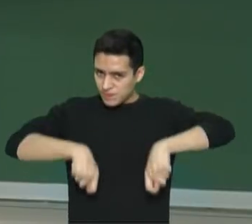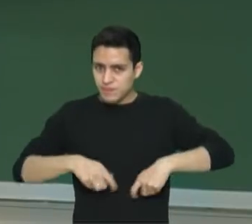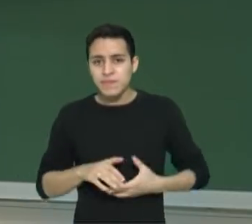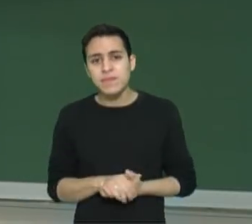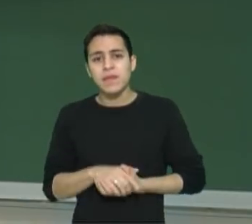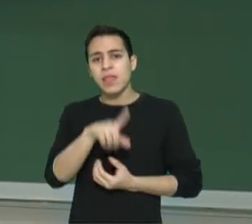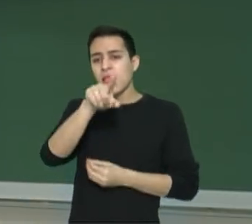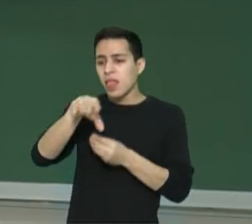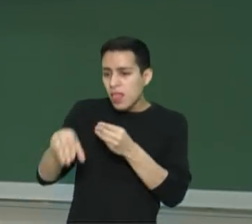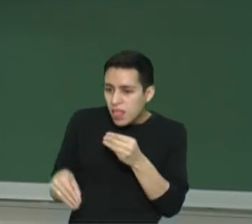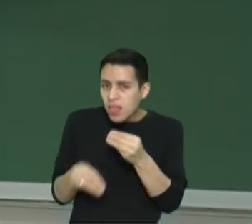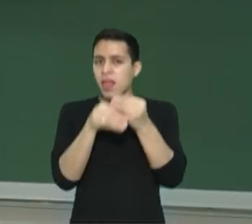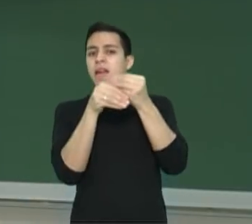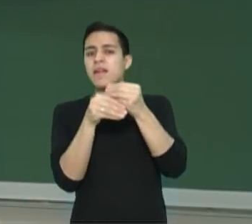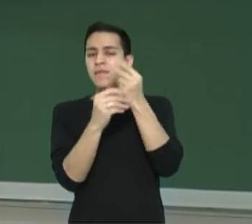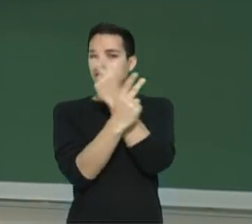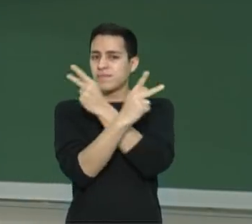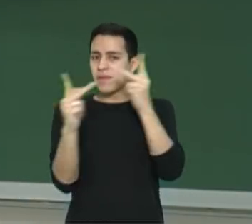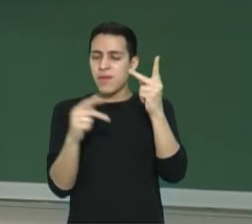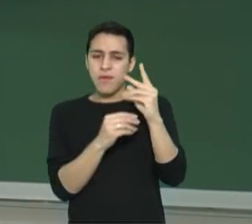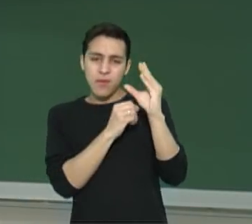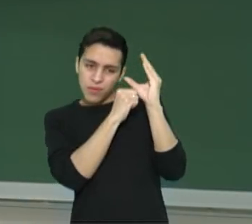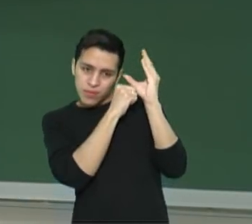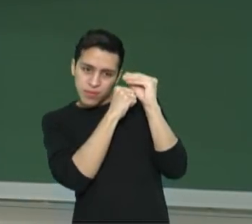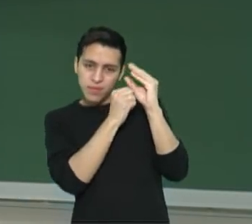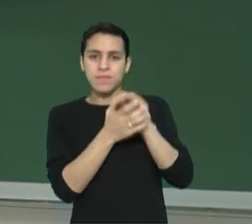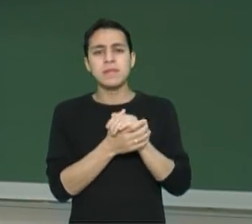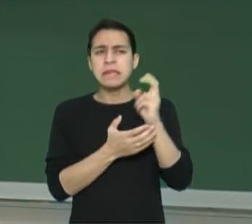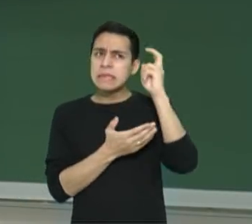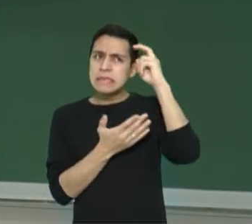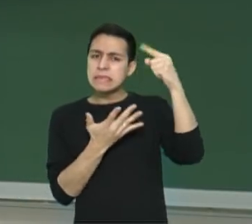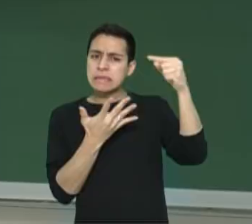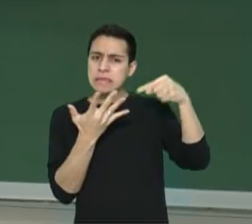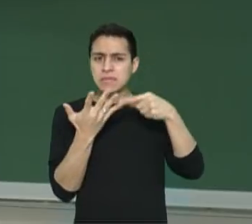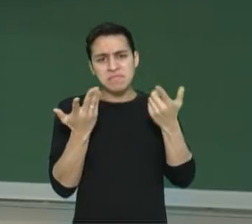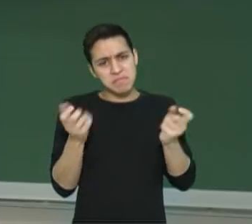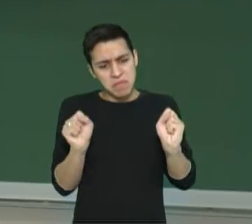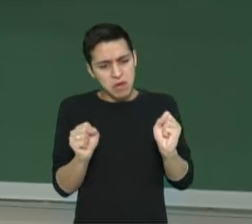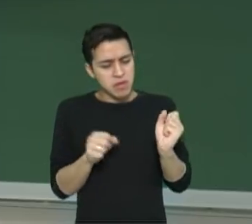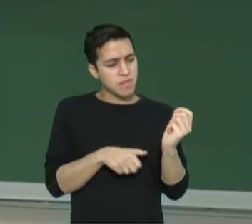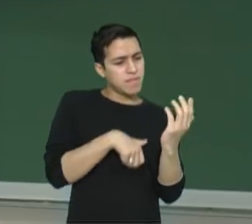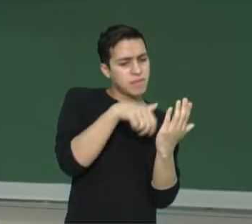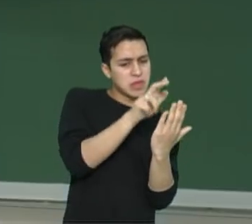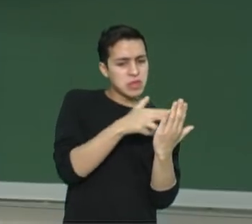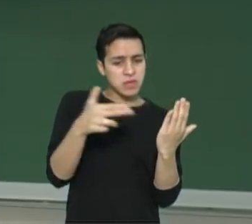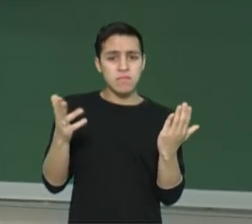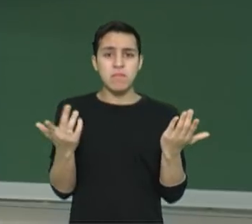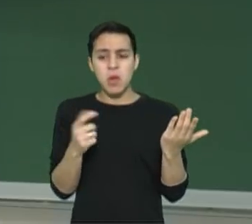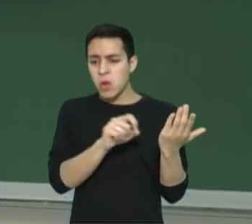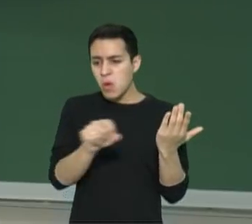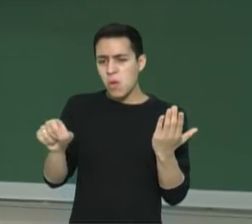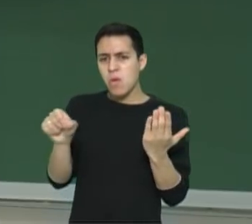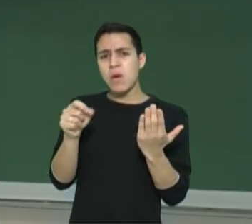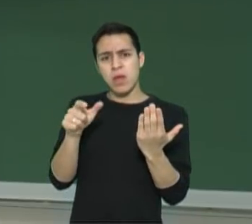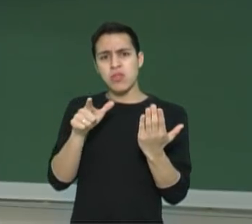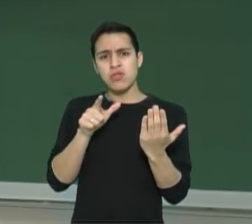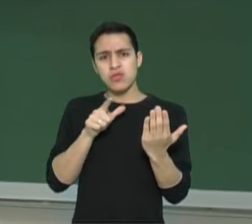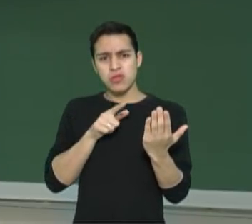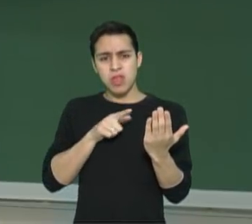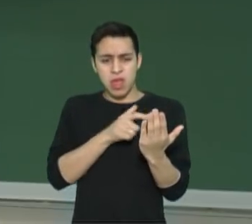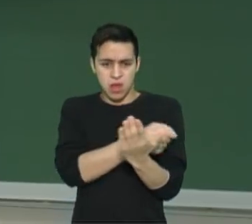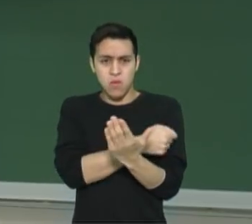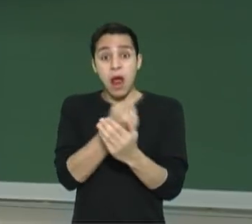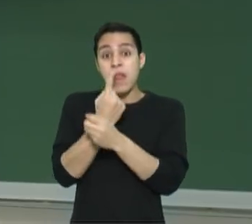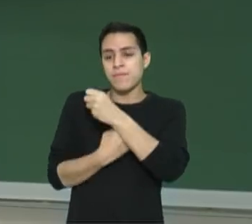você agrega valor para você, né? Então outras inteligências também, às vezes a pintura. Eu tive alunos ano passado